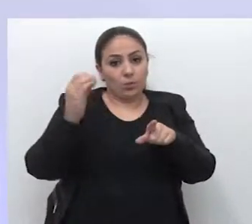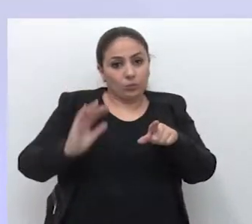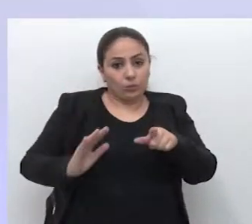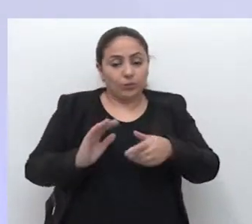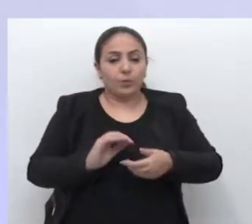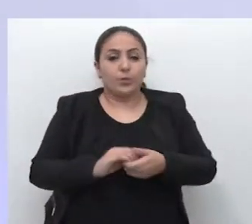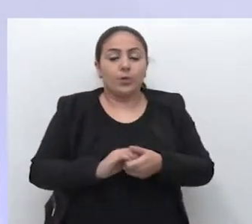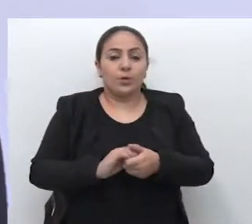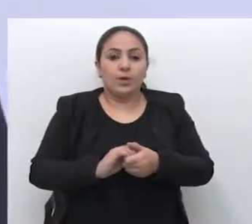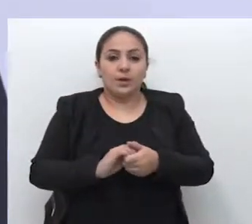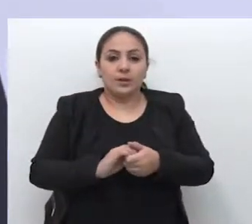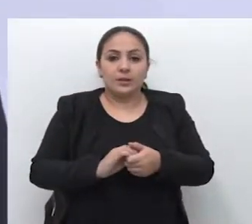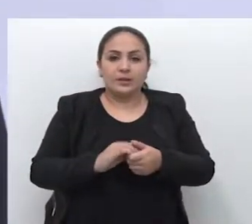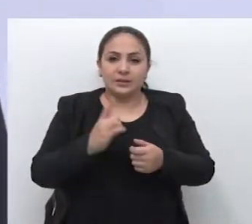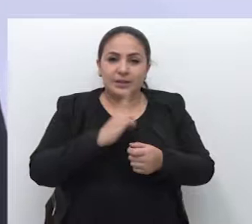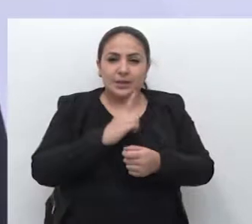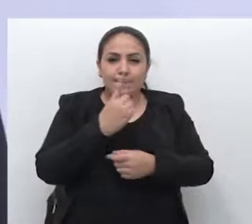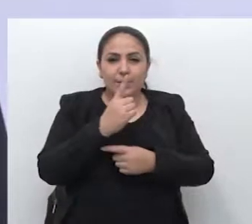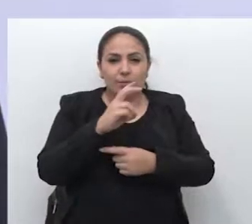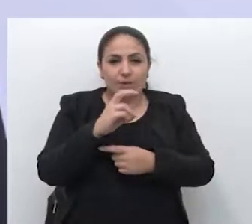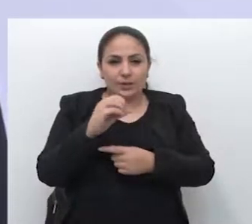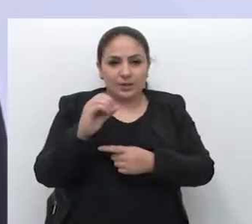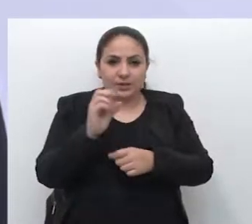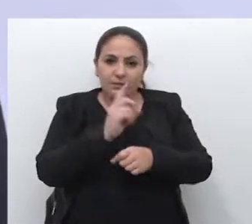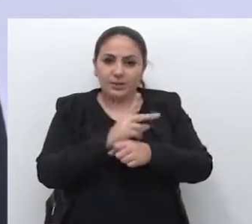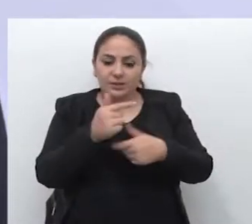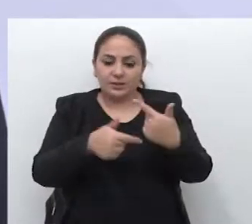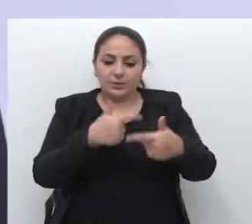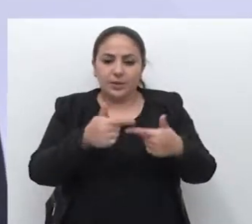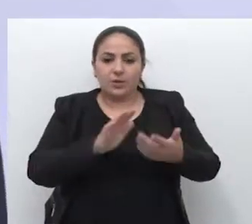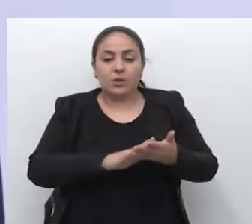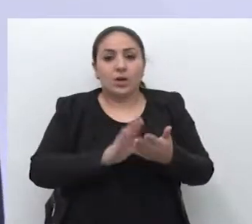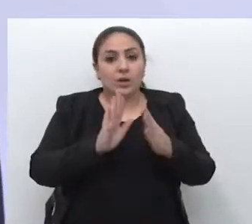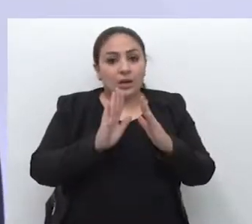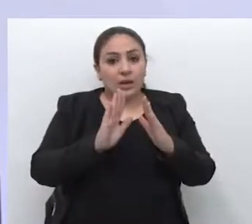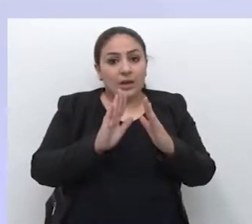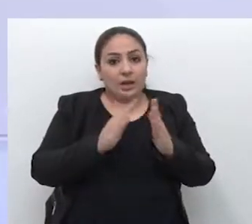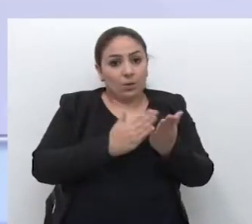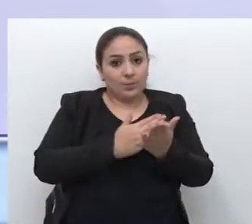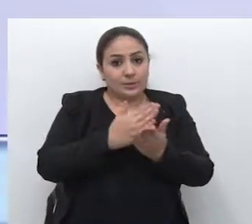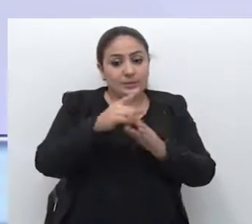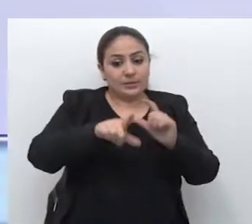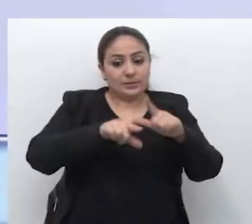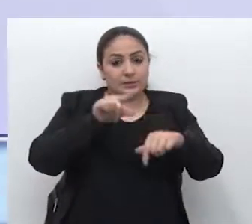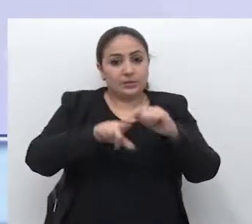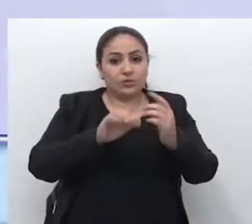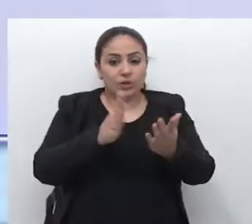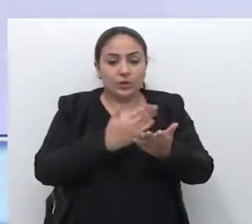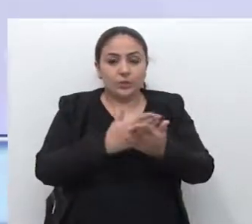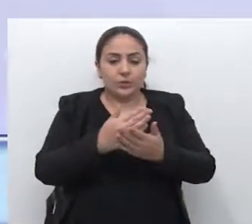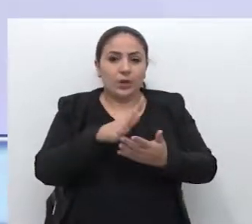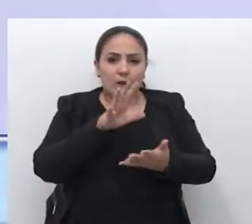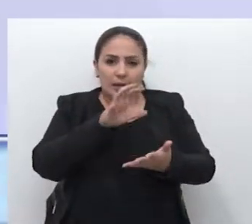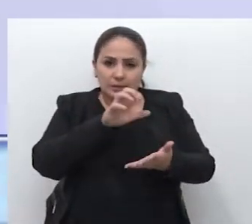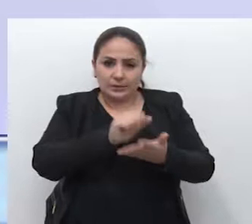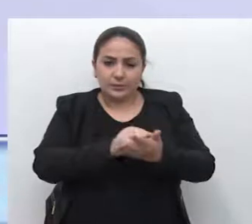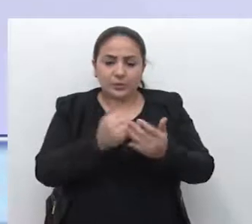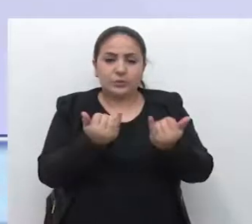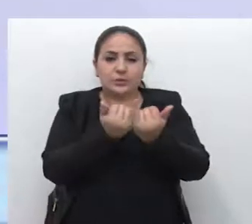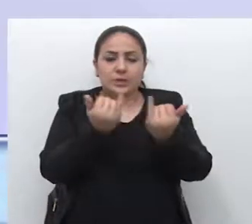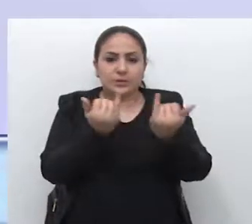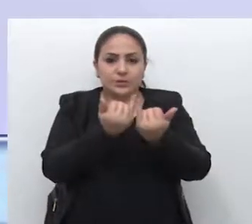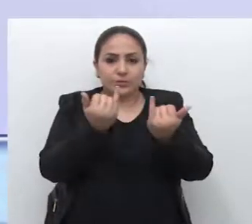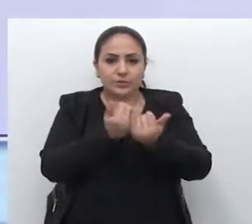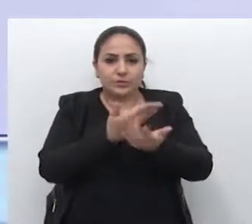de 1.500 vagas de emprego. A seleção dos candidatos já teve início e os interessados devem se cadastrar